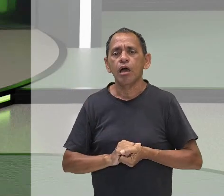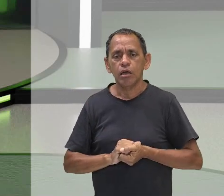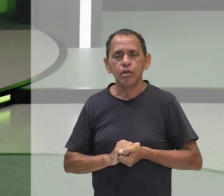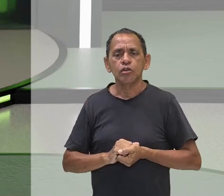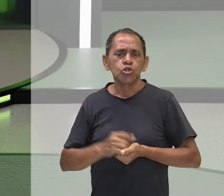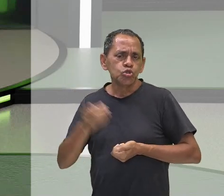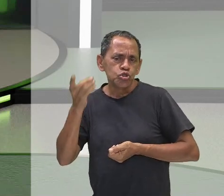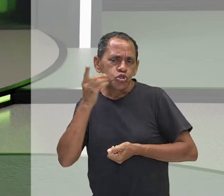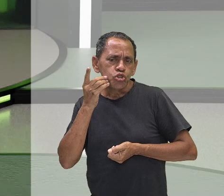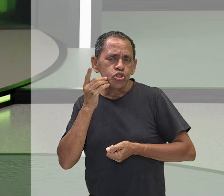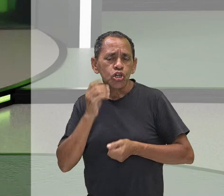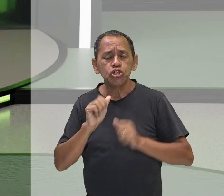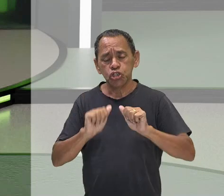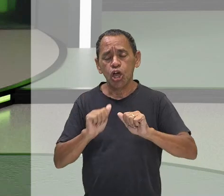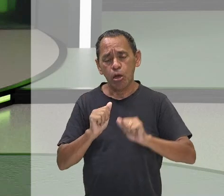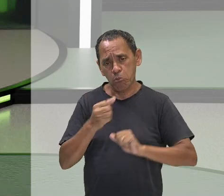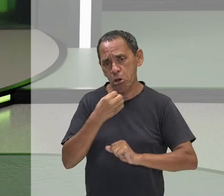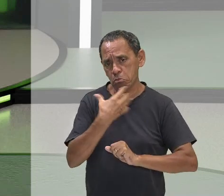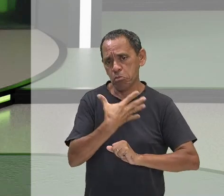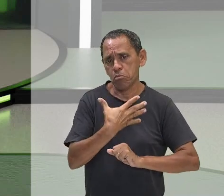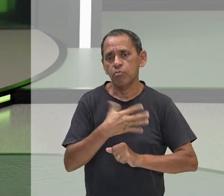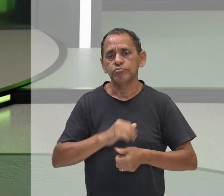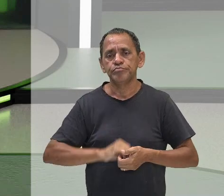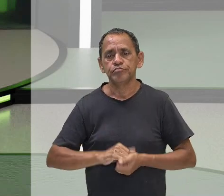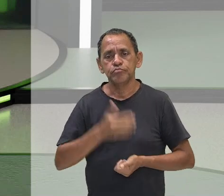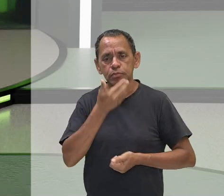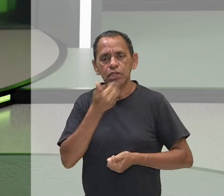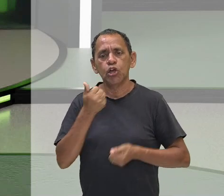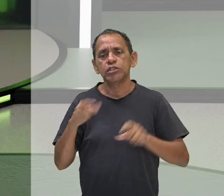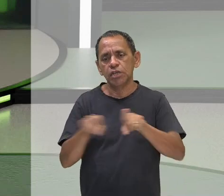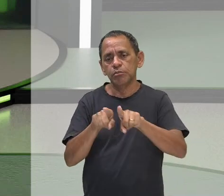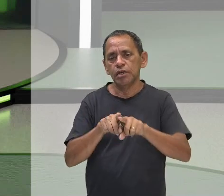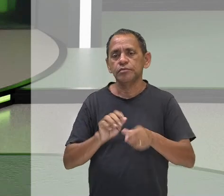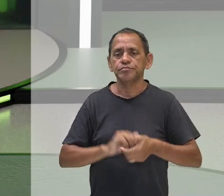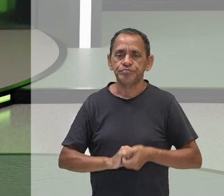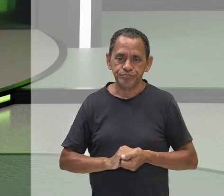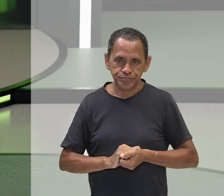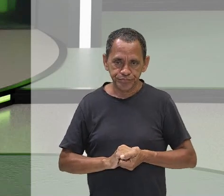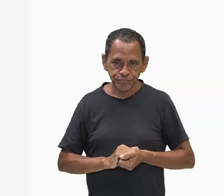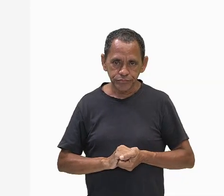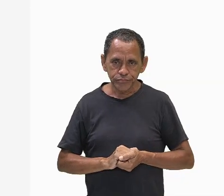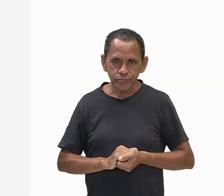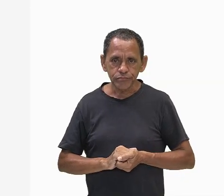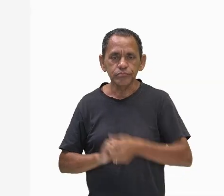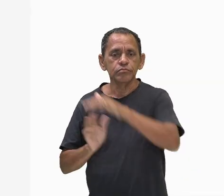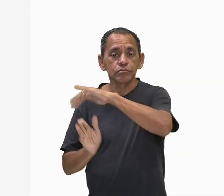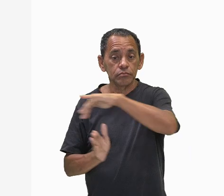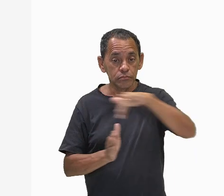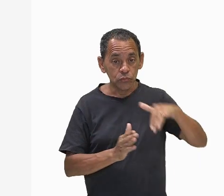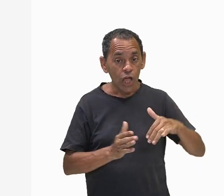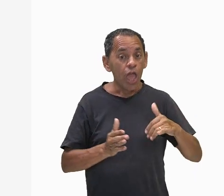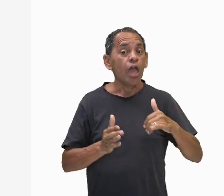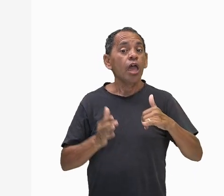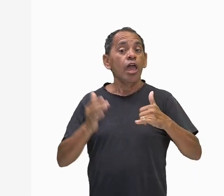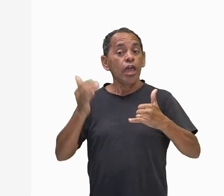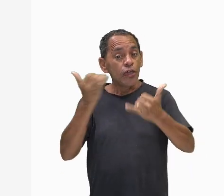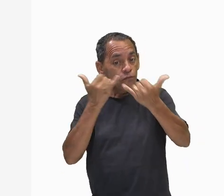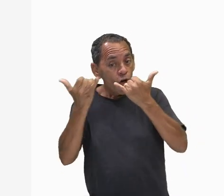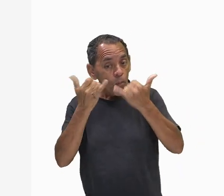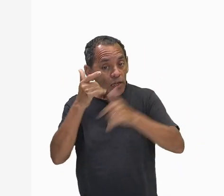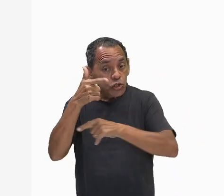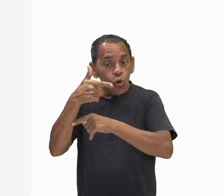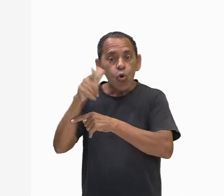quem vai detectar é o profissional da saúde. A outra informação importante para